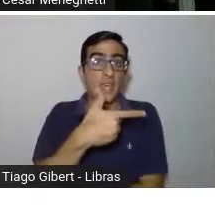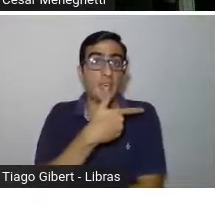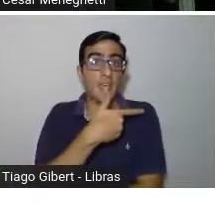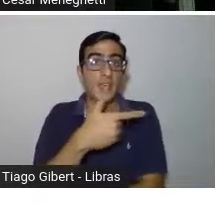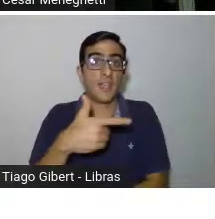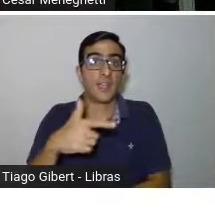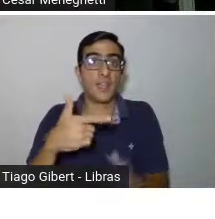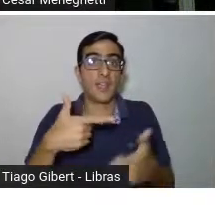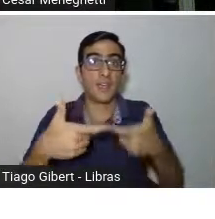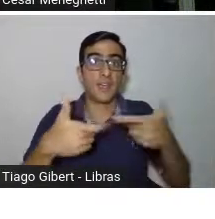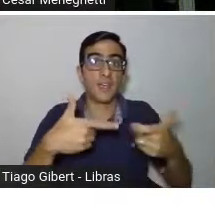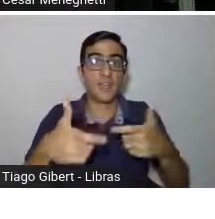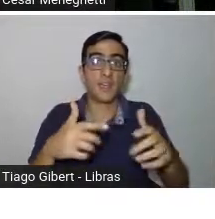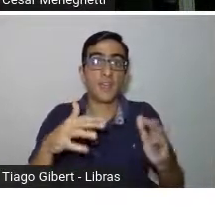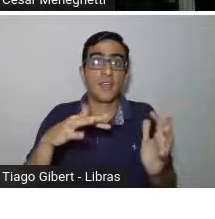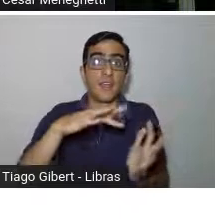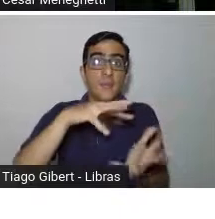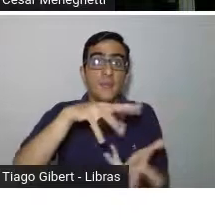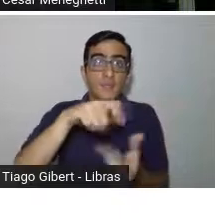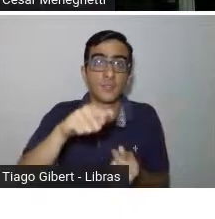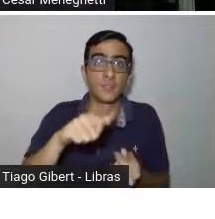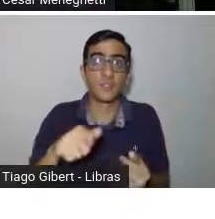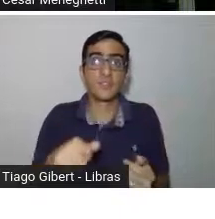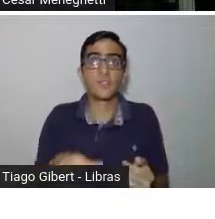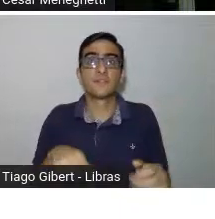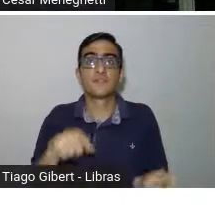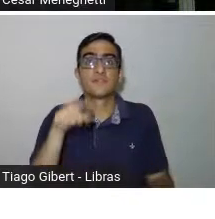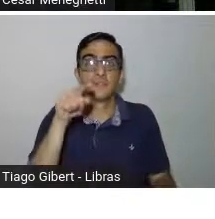sobre esse é o projeto que eu tinha mandado,